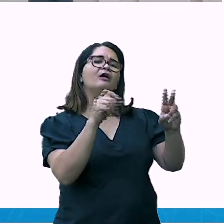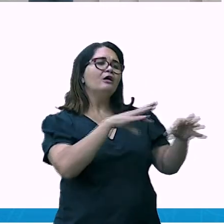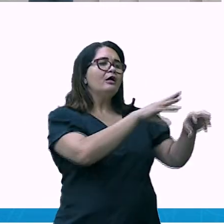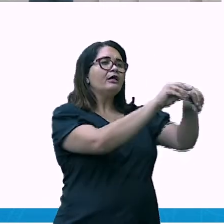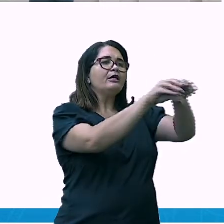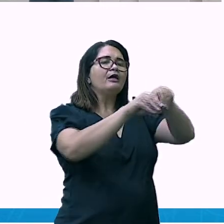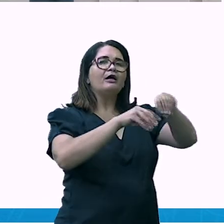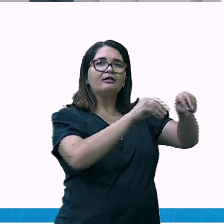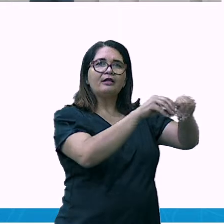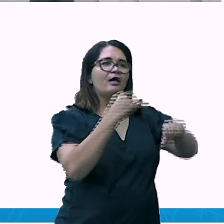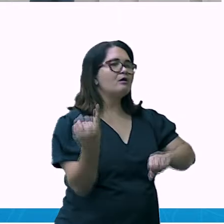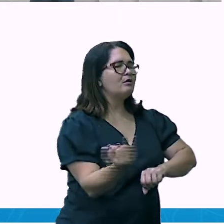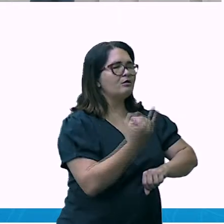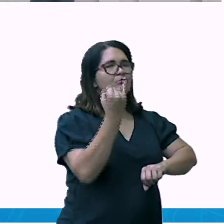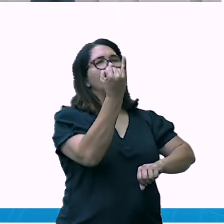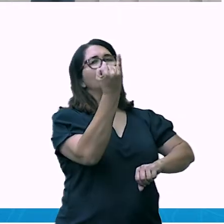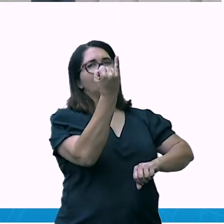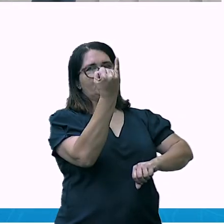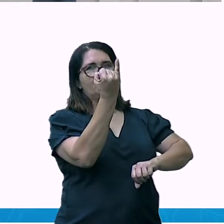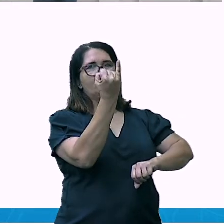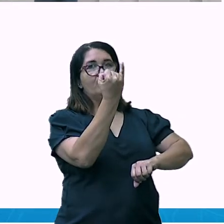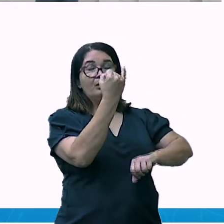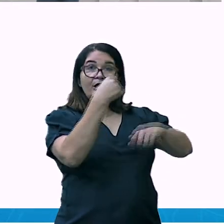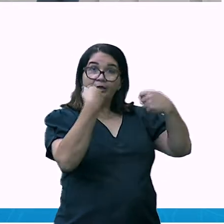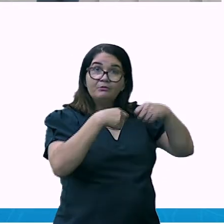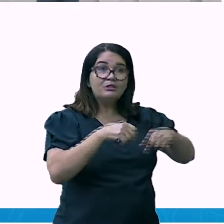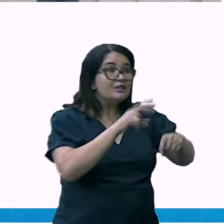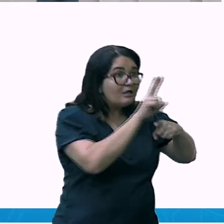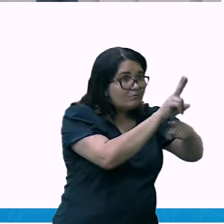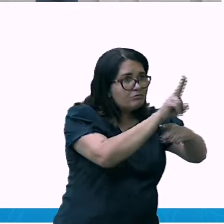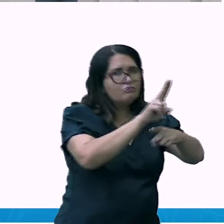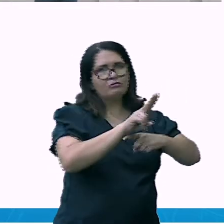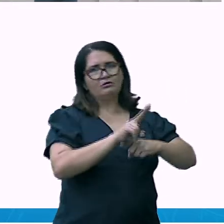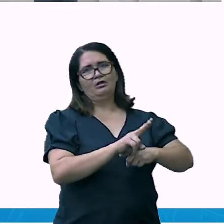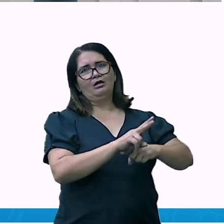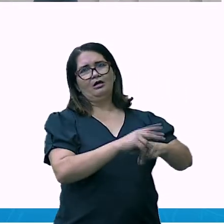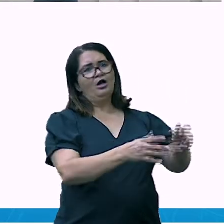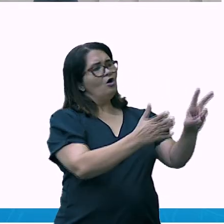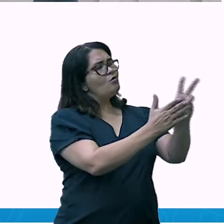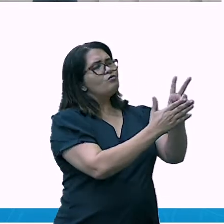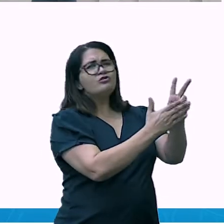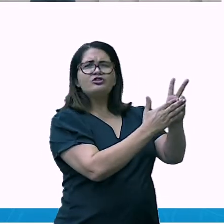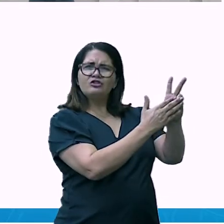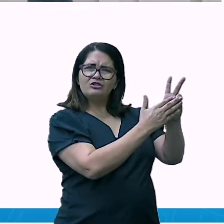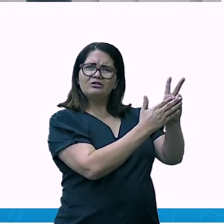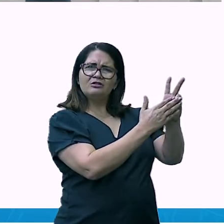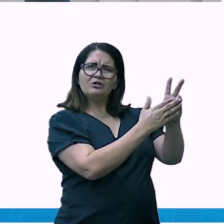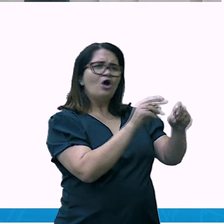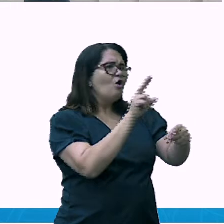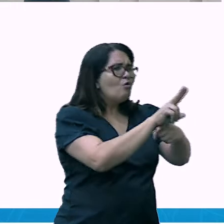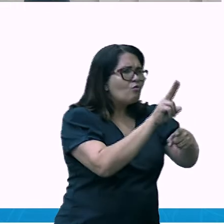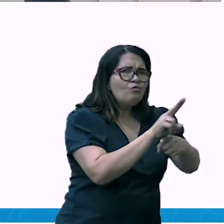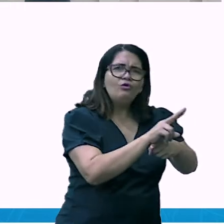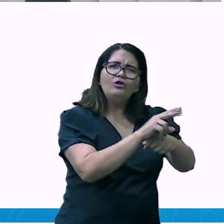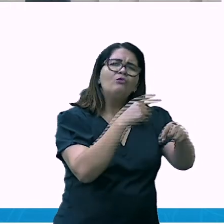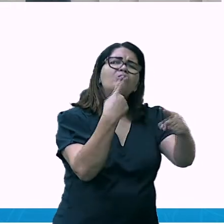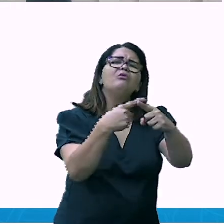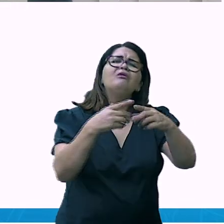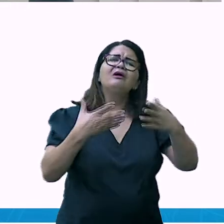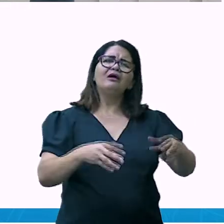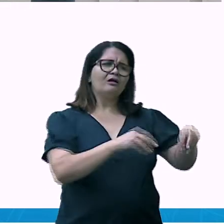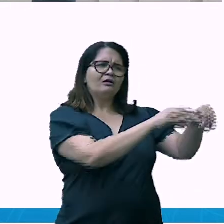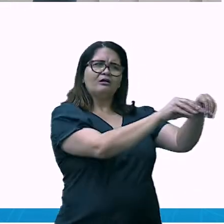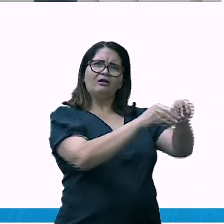da preservação da natureza. Por que eles preservam a terra? A gente devia preservar também, não é